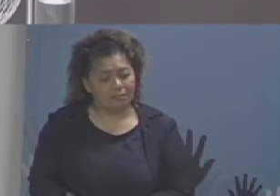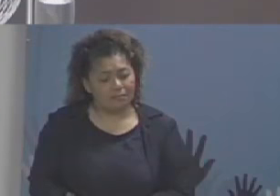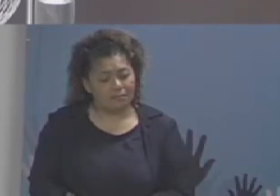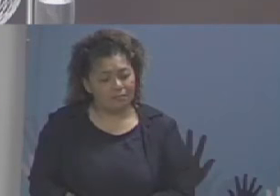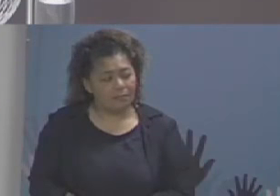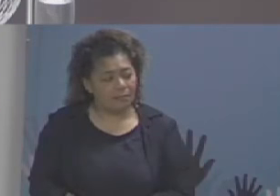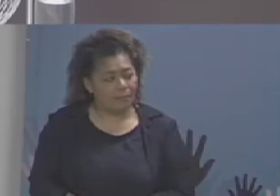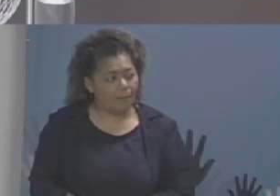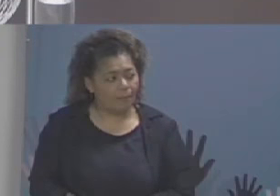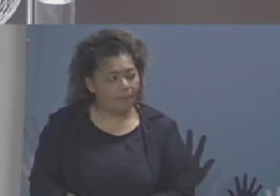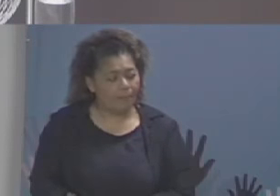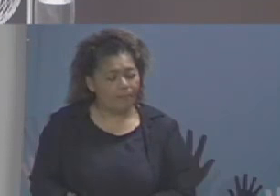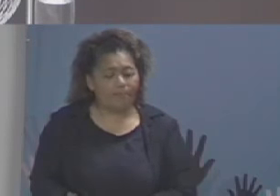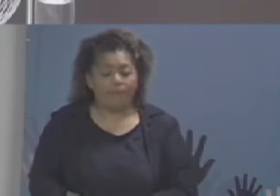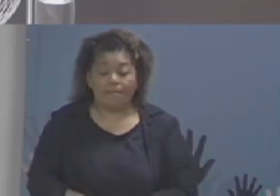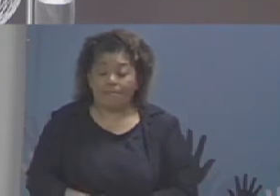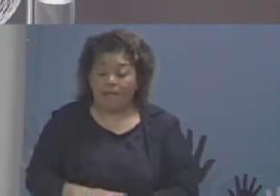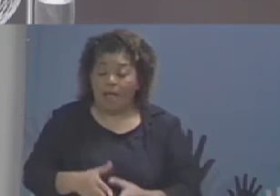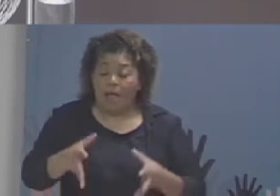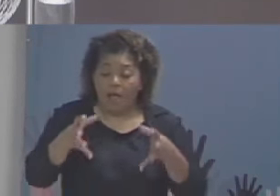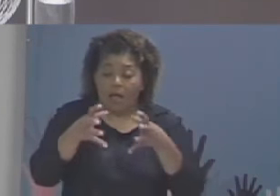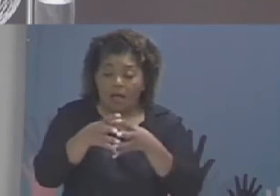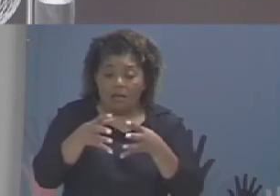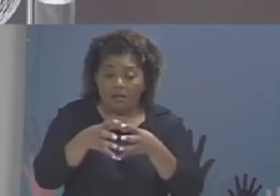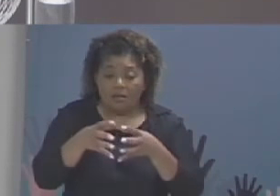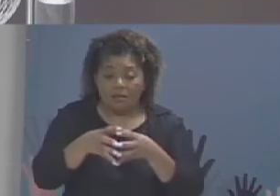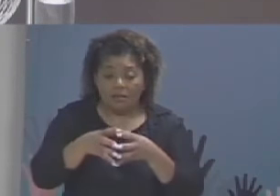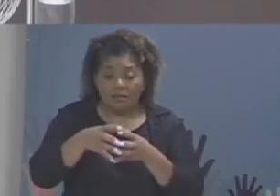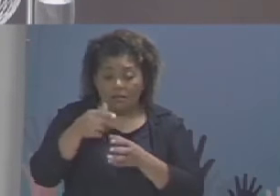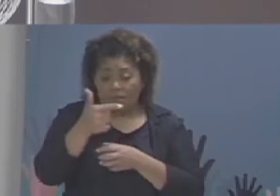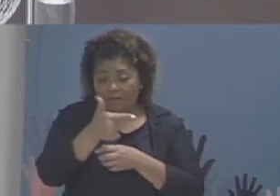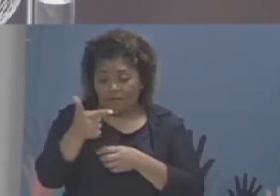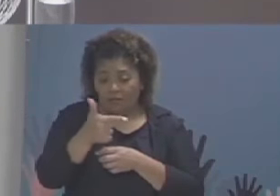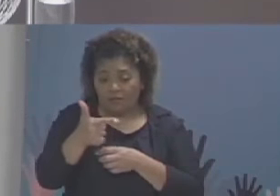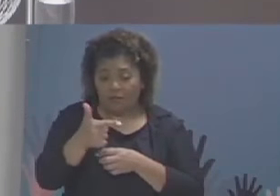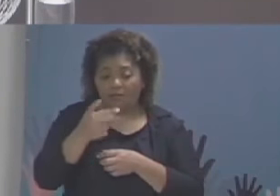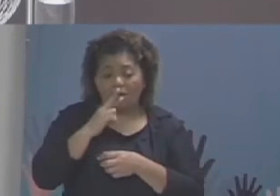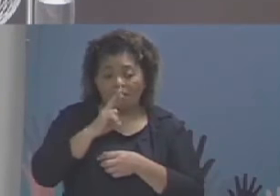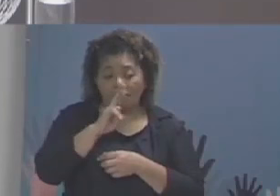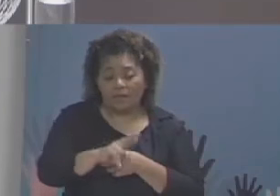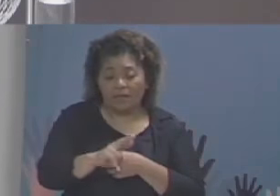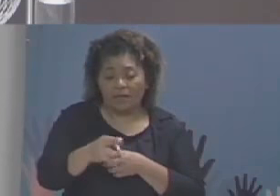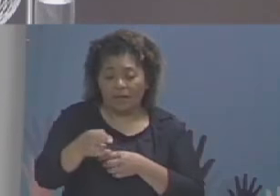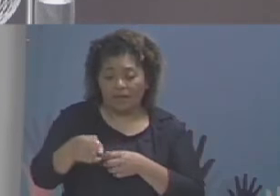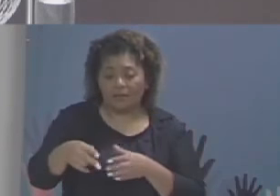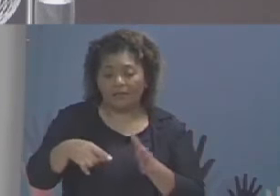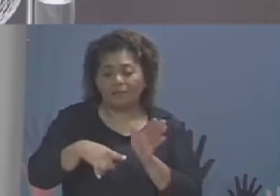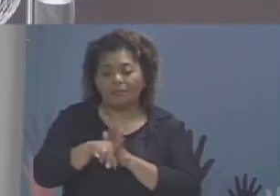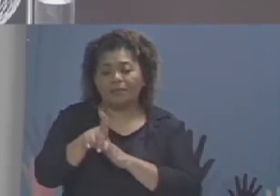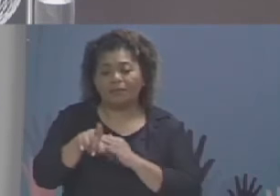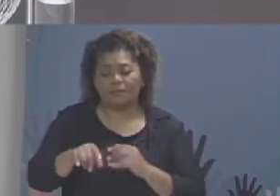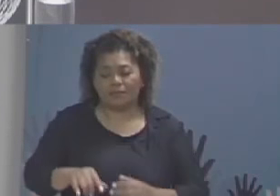Candidato da chapa 22 responderá a próxima pergunta. Você não é debatedor, mas você sabe alguma coisa sobre